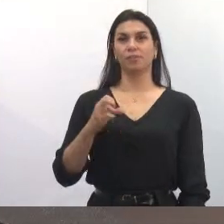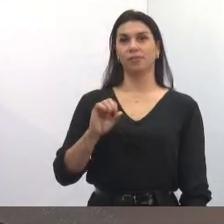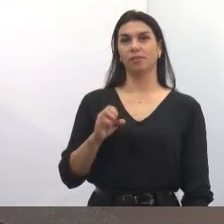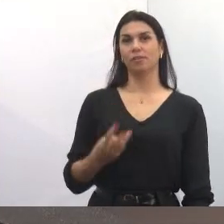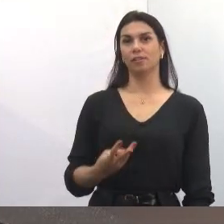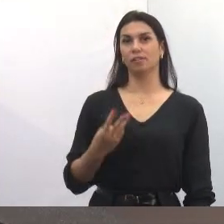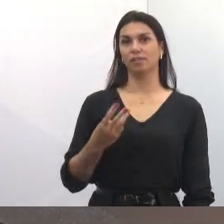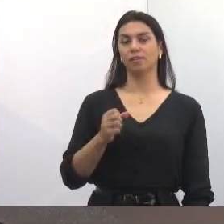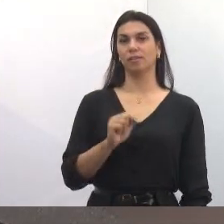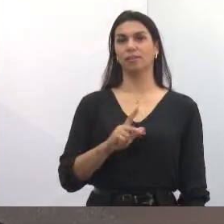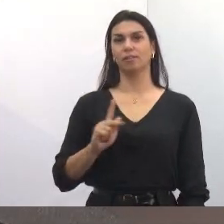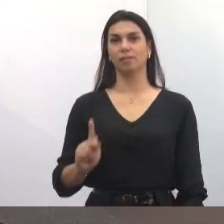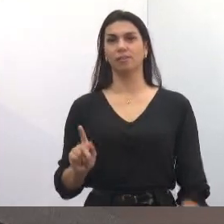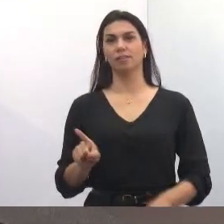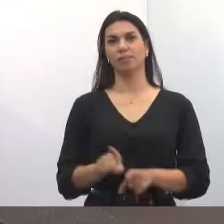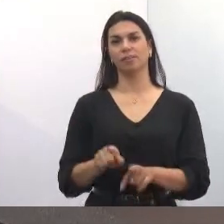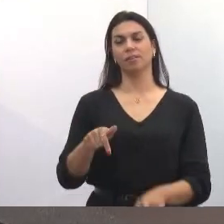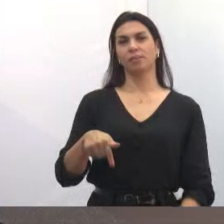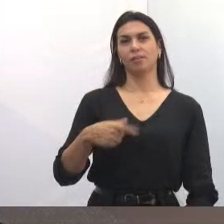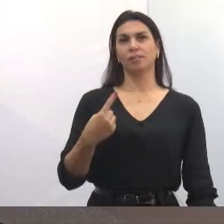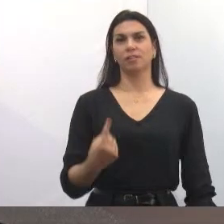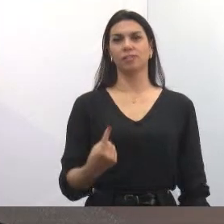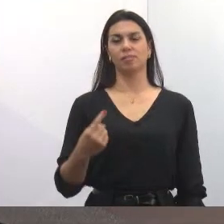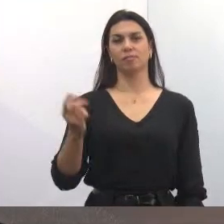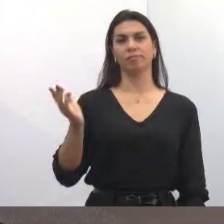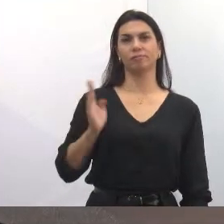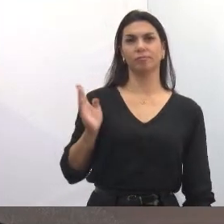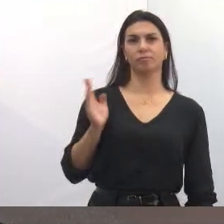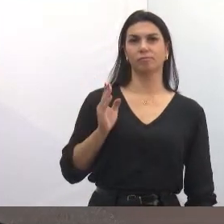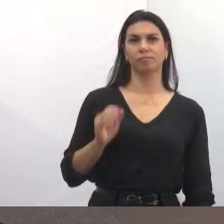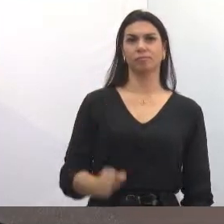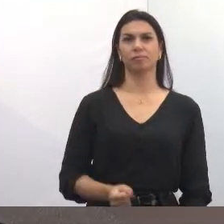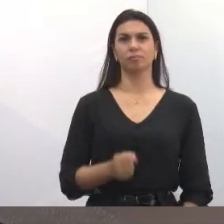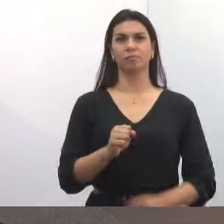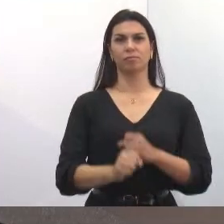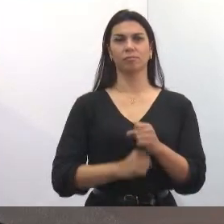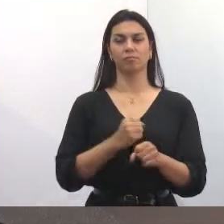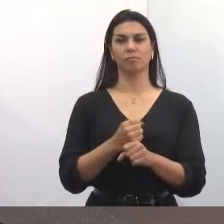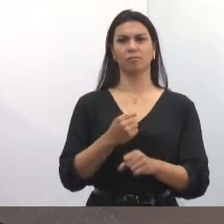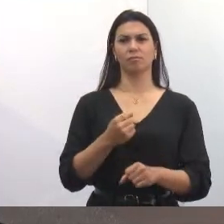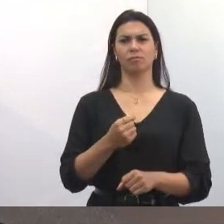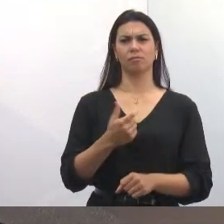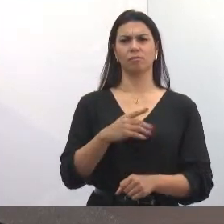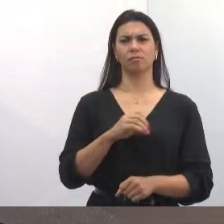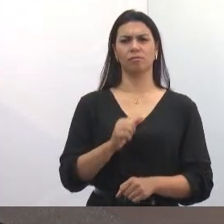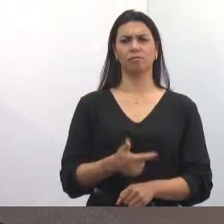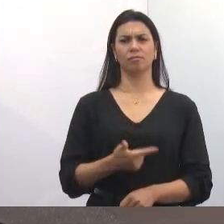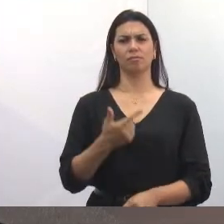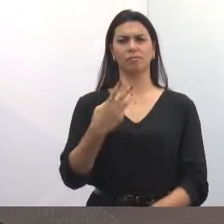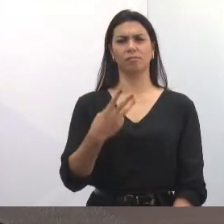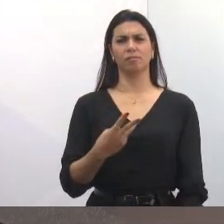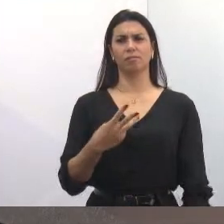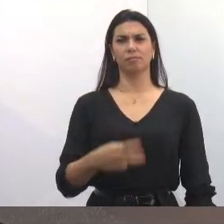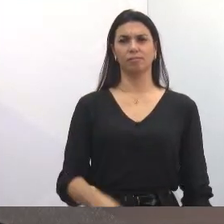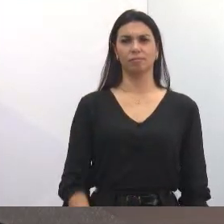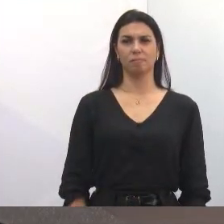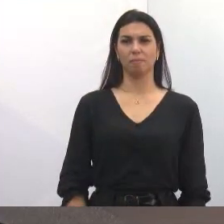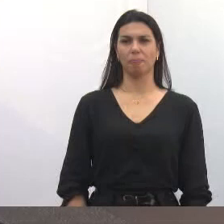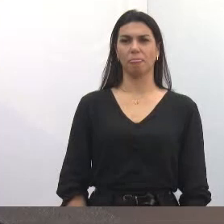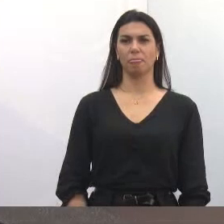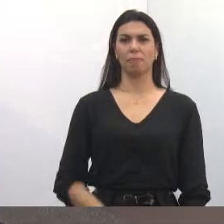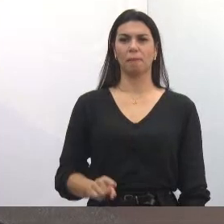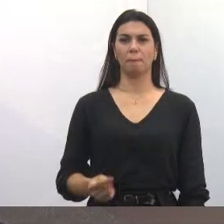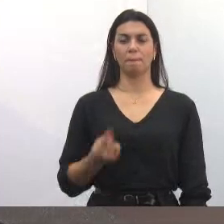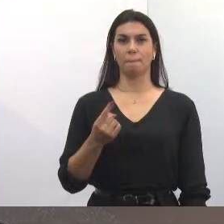e 71 pensionistas nessas condições. Para o ano 2023, a quantitativo estimado corresponde